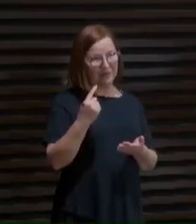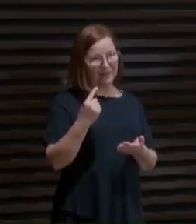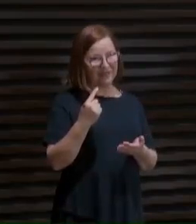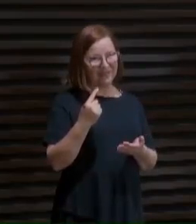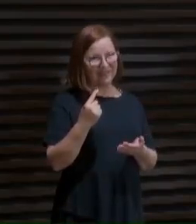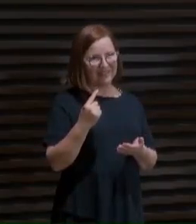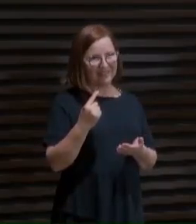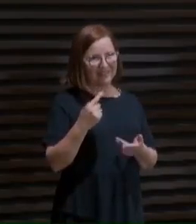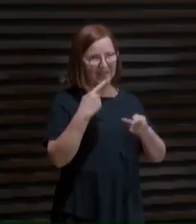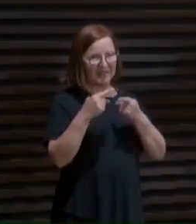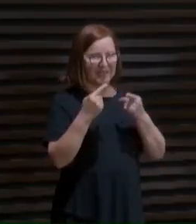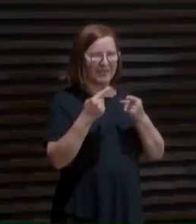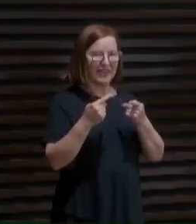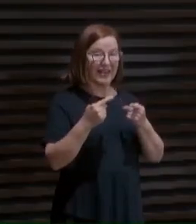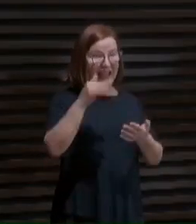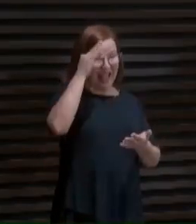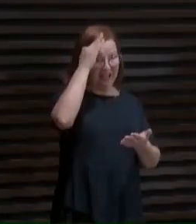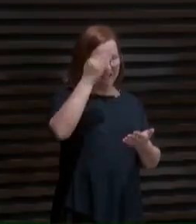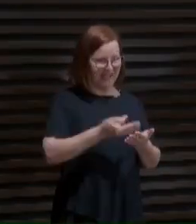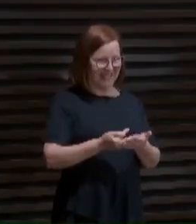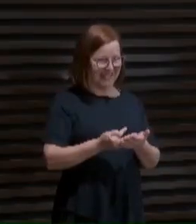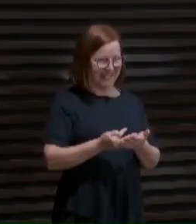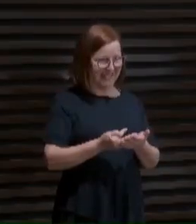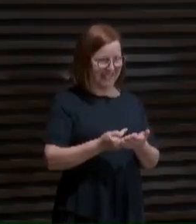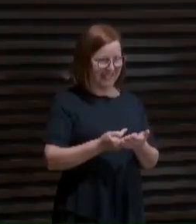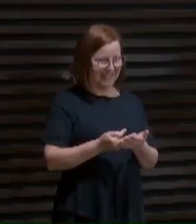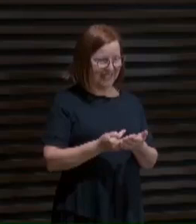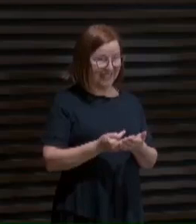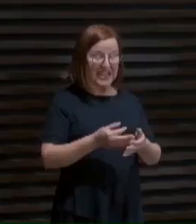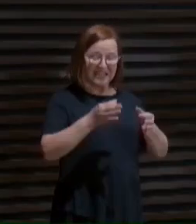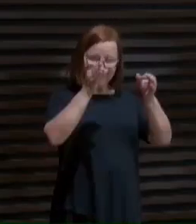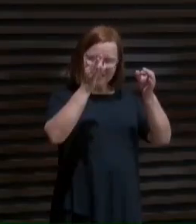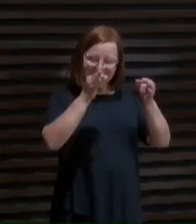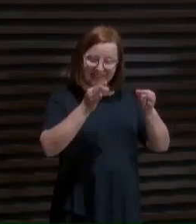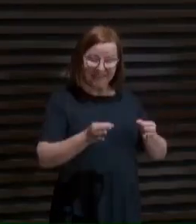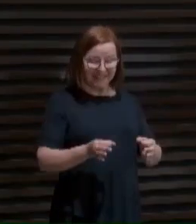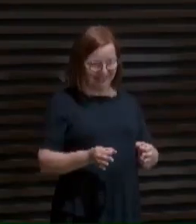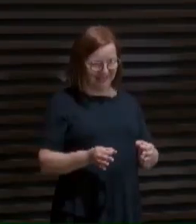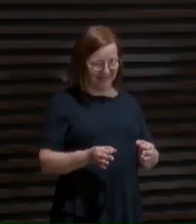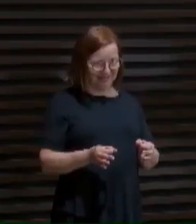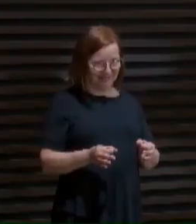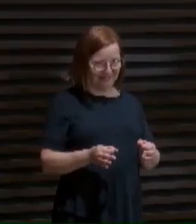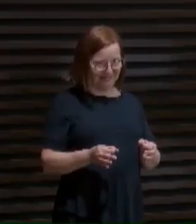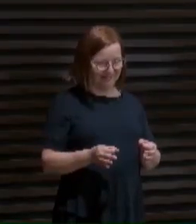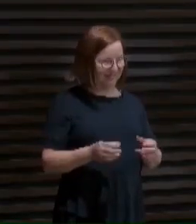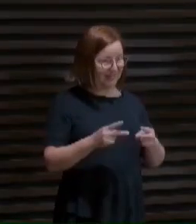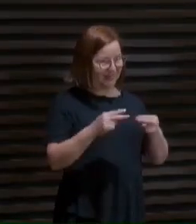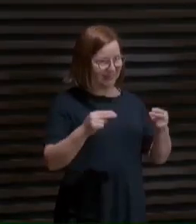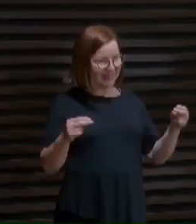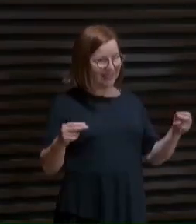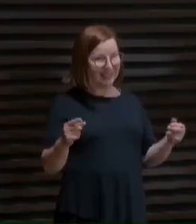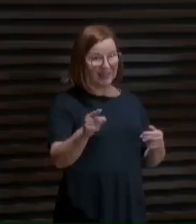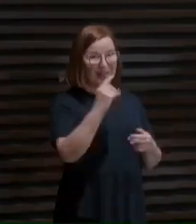Ora, a fé é a certeza das